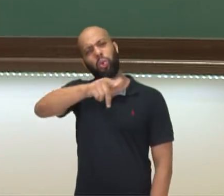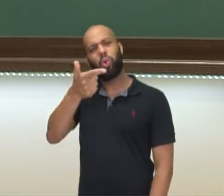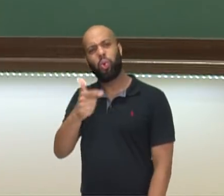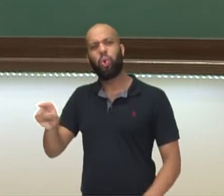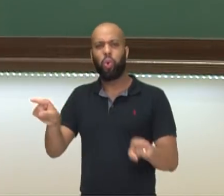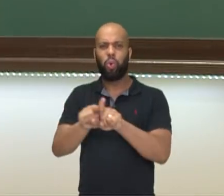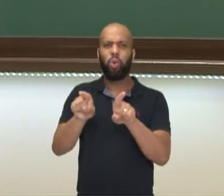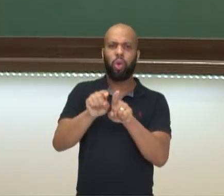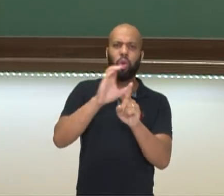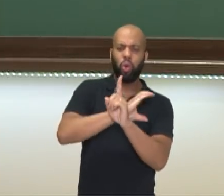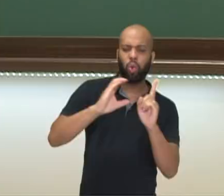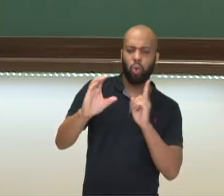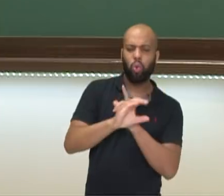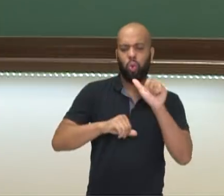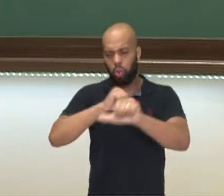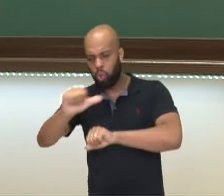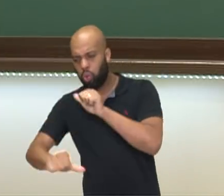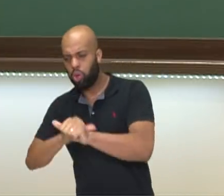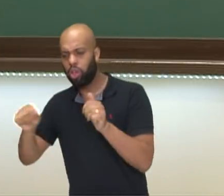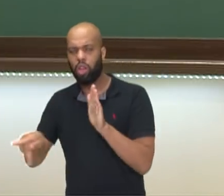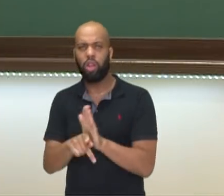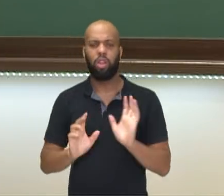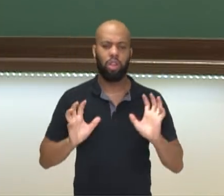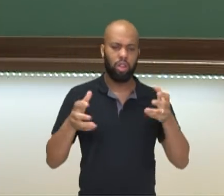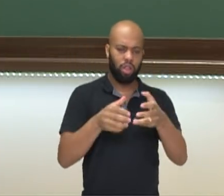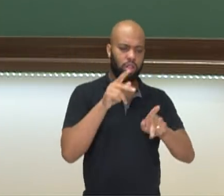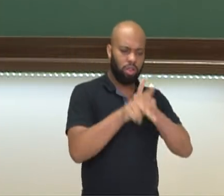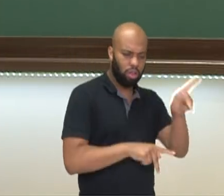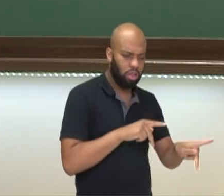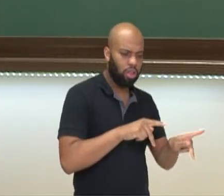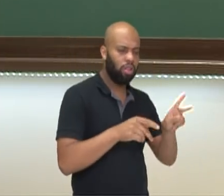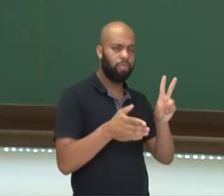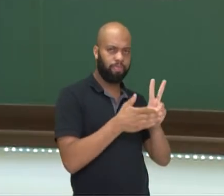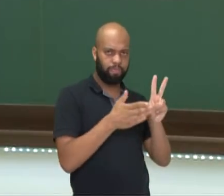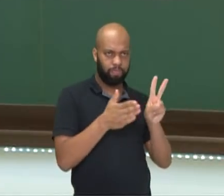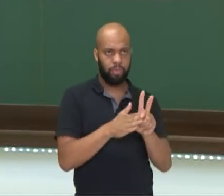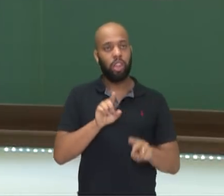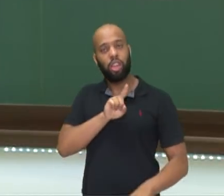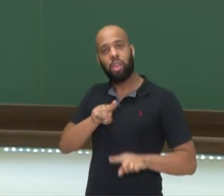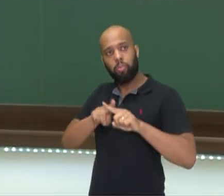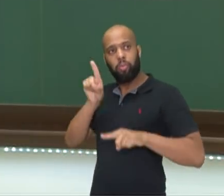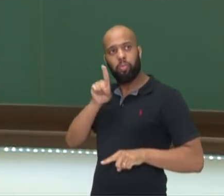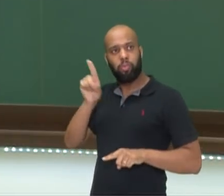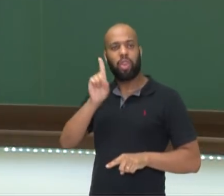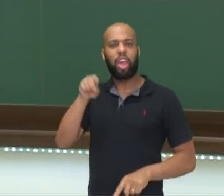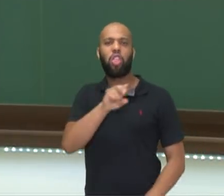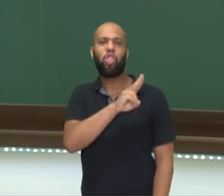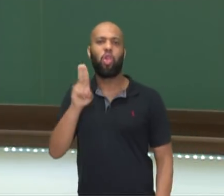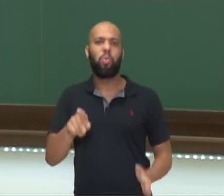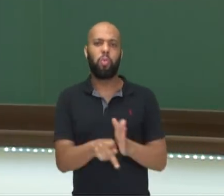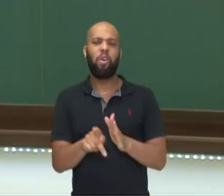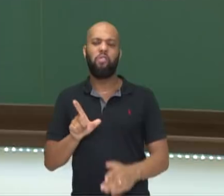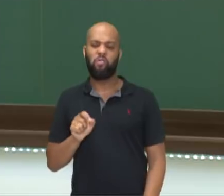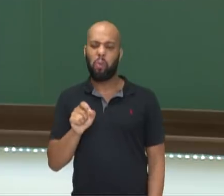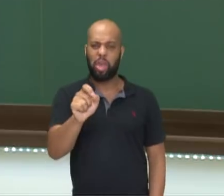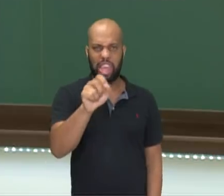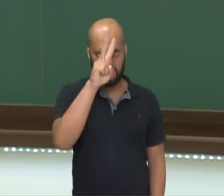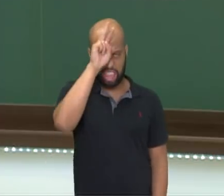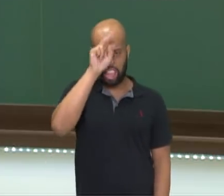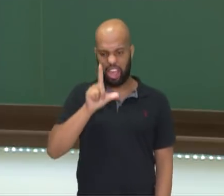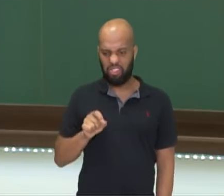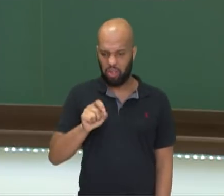de passagem nos povos indígenas, mas estamos falando aqui desse ritual da tucandeira, que leva o nome desta formiga